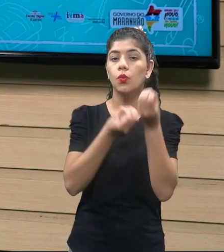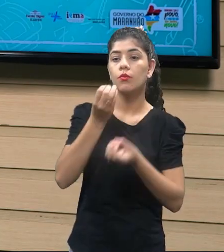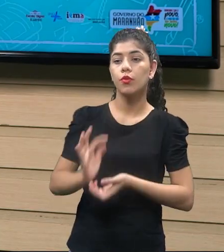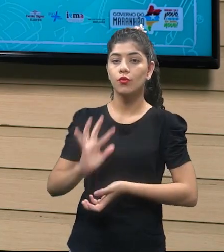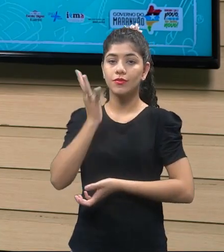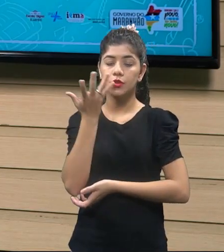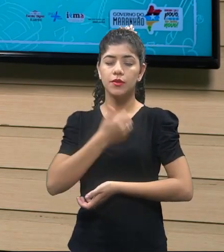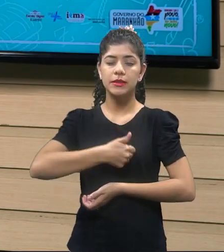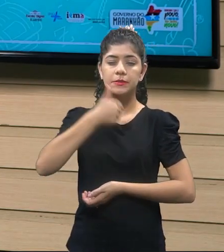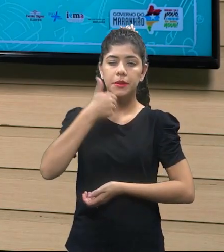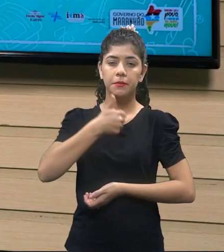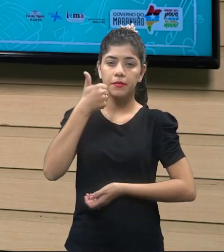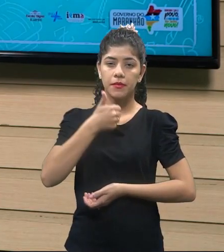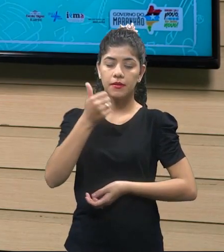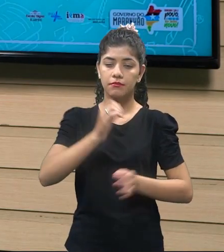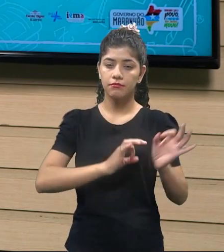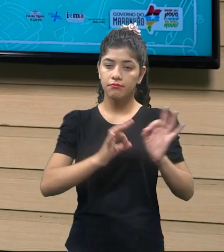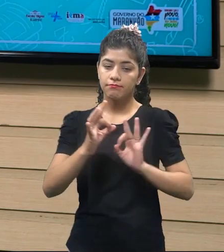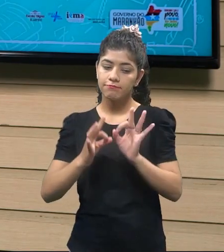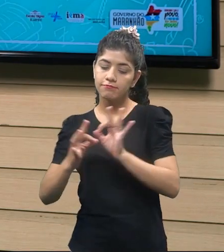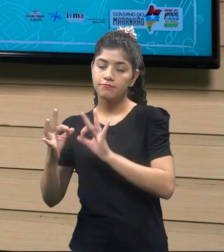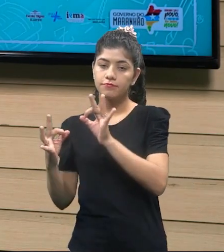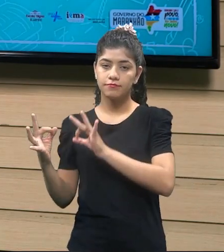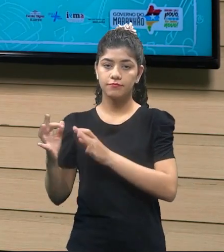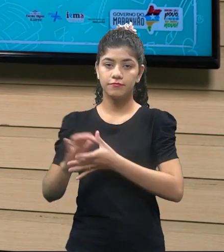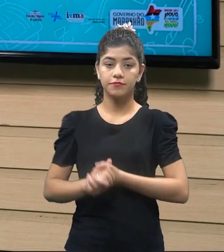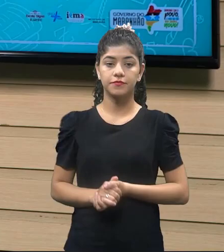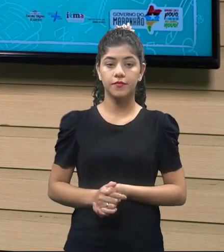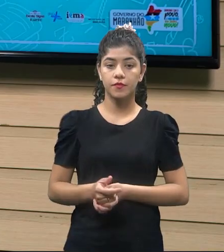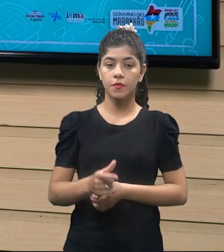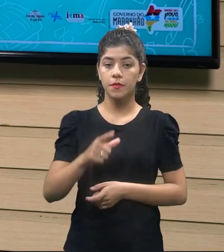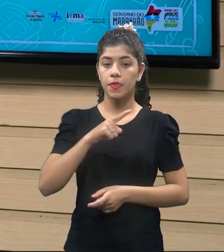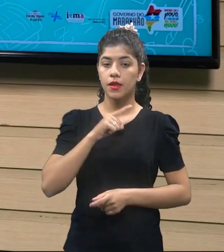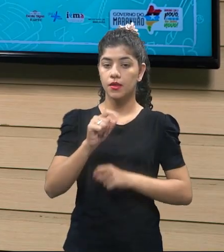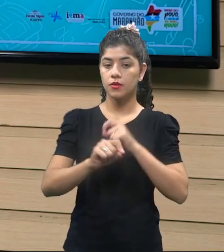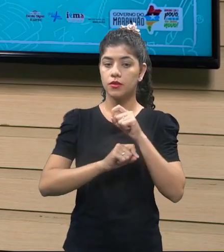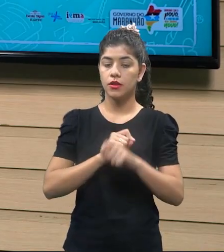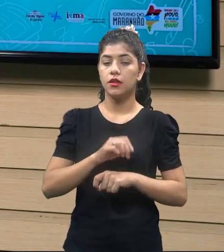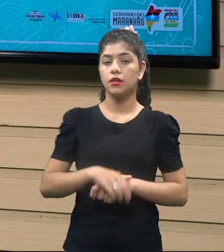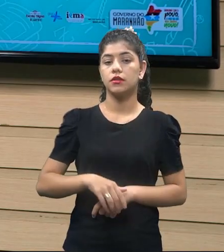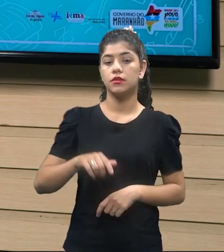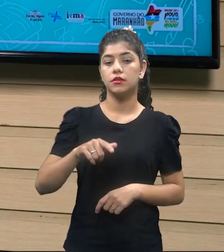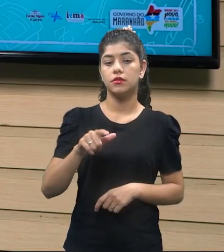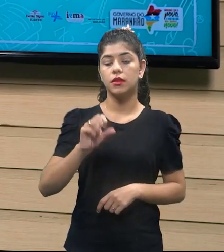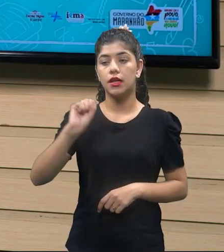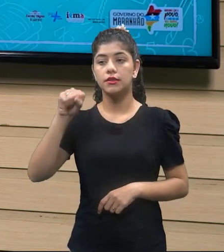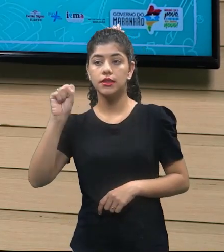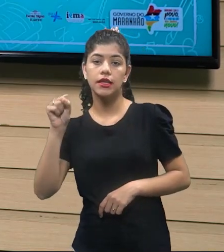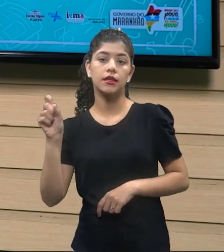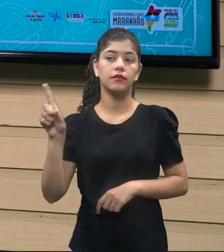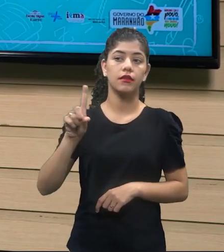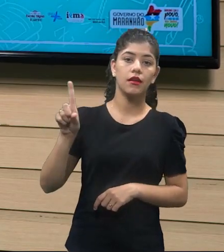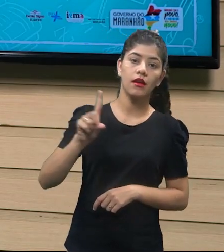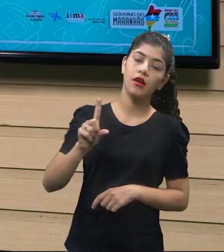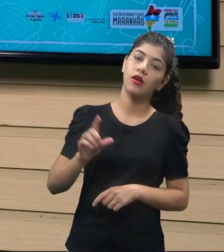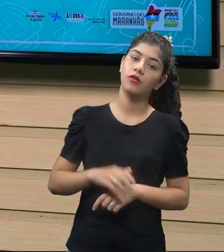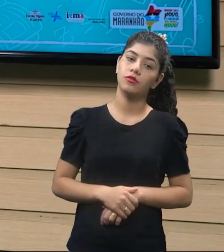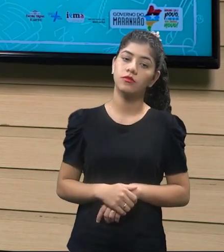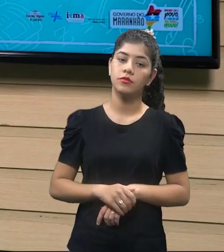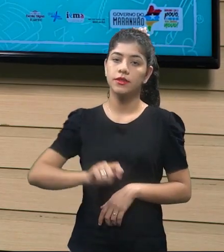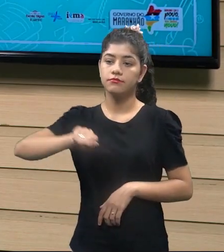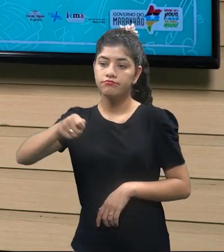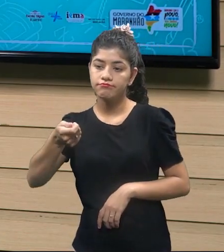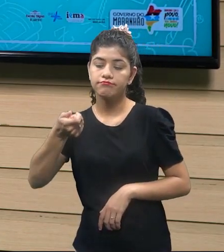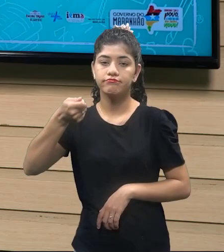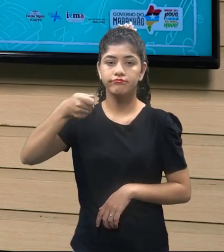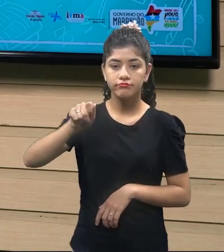primeiras programações. Tinha as portas lógicas, sim e não, ligado e desligado. Então